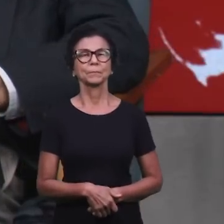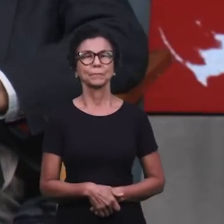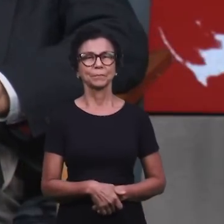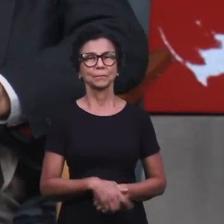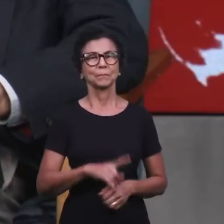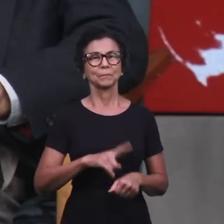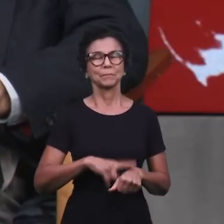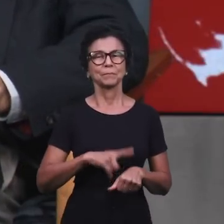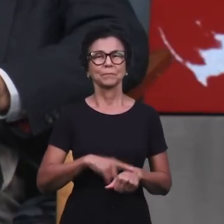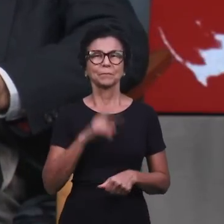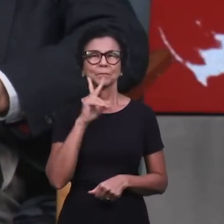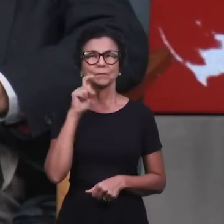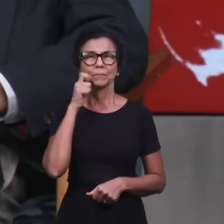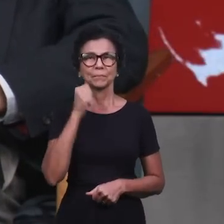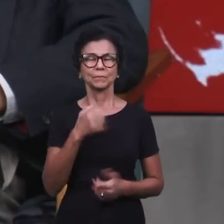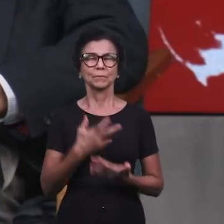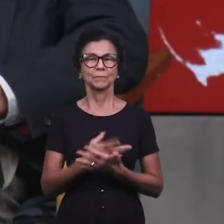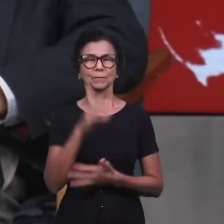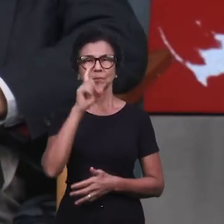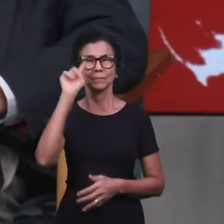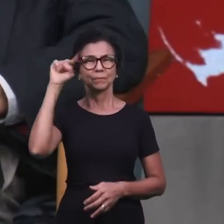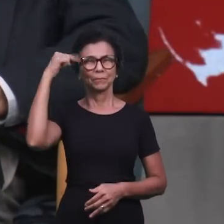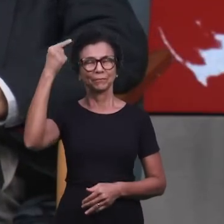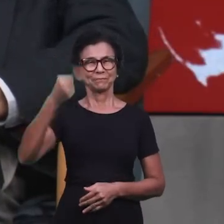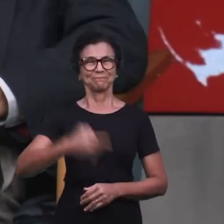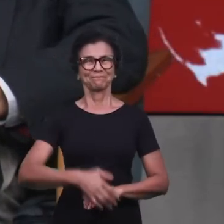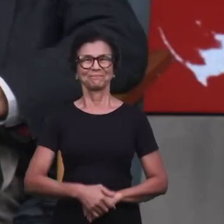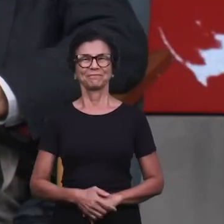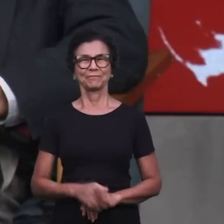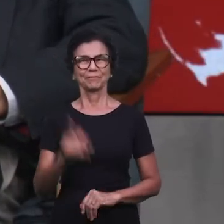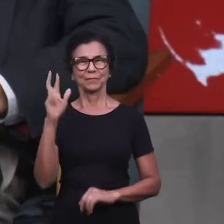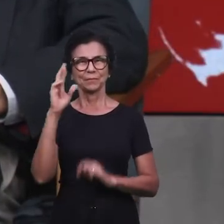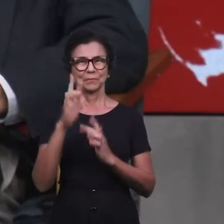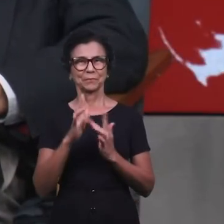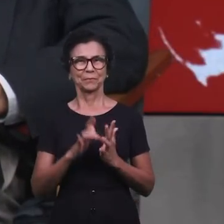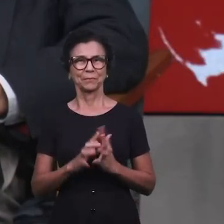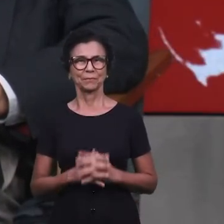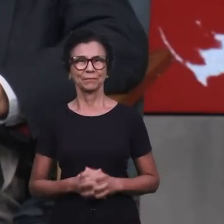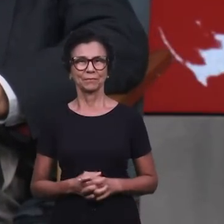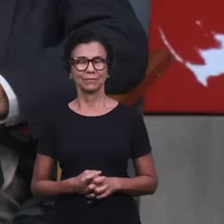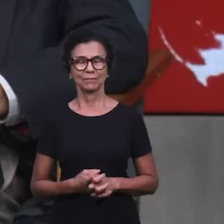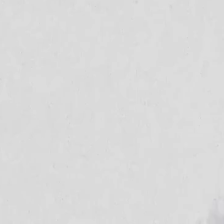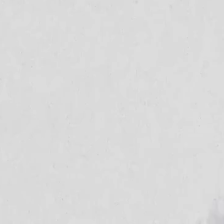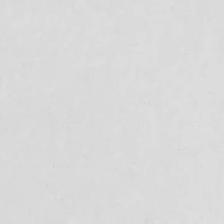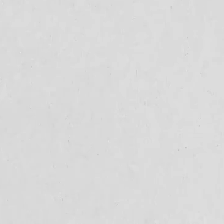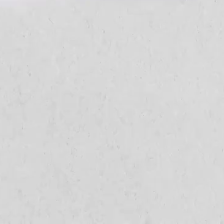dessa ceia que vai acontecer no próximo domingo. A parte, senhor, irmãos.